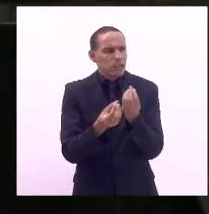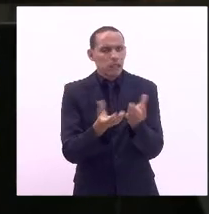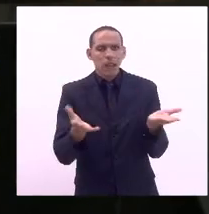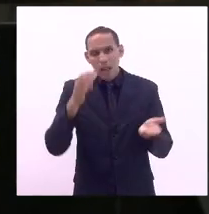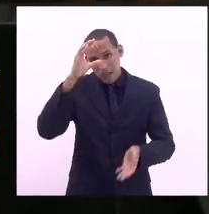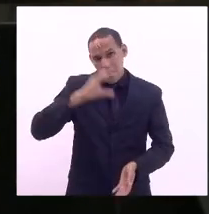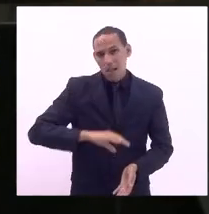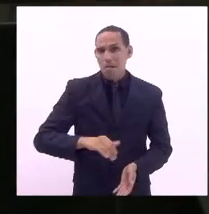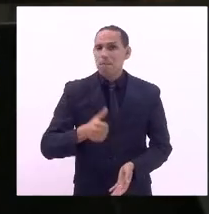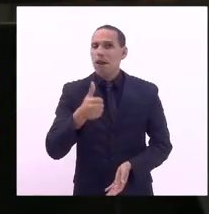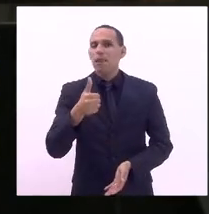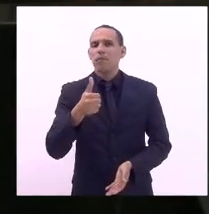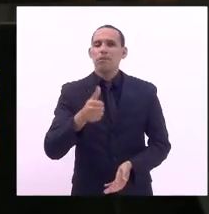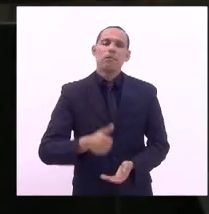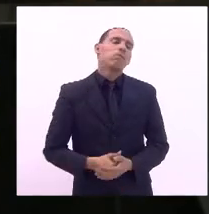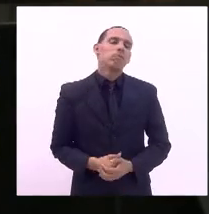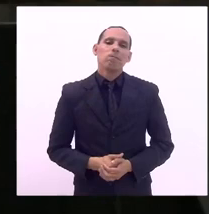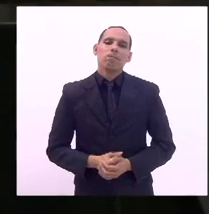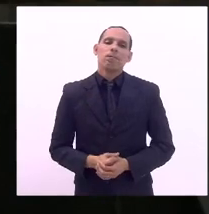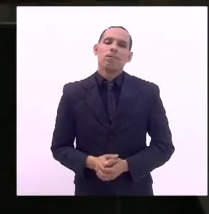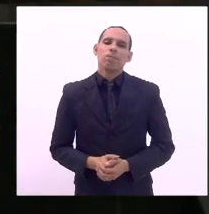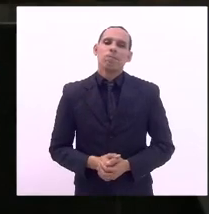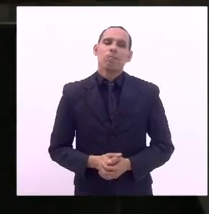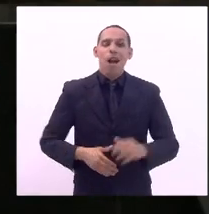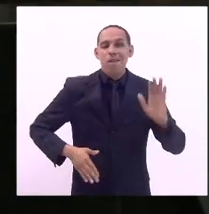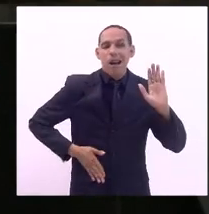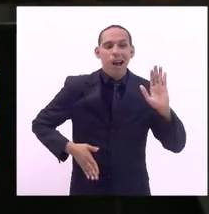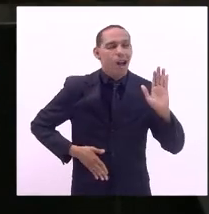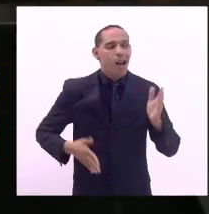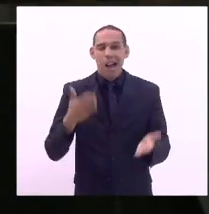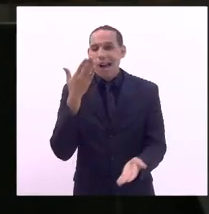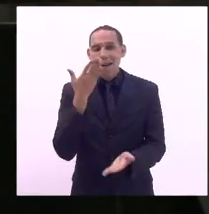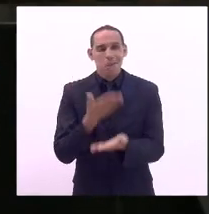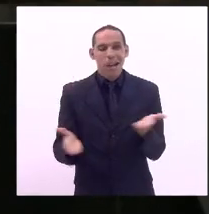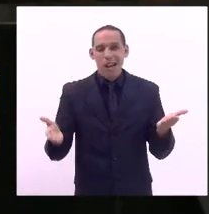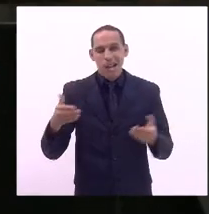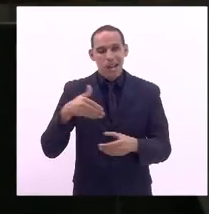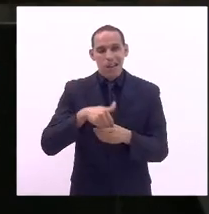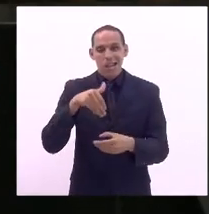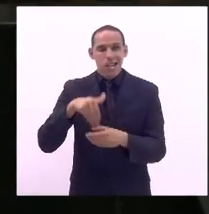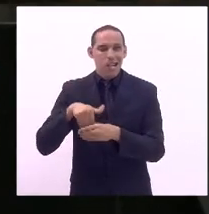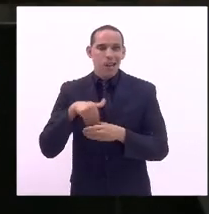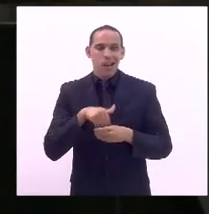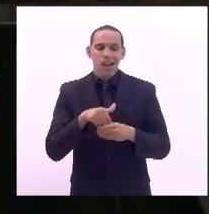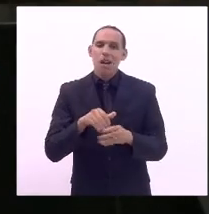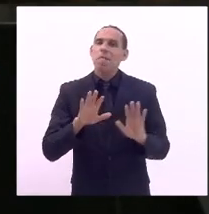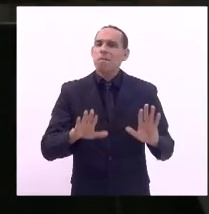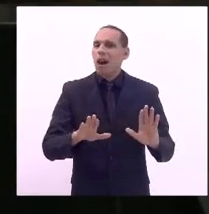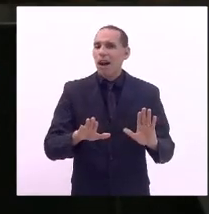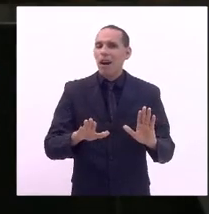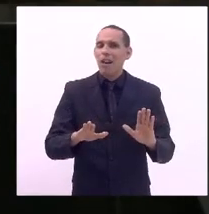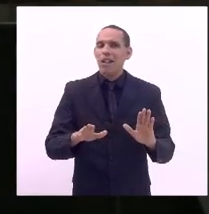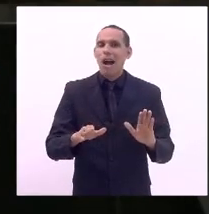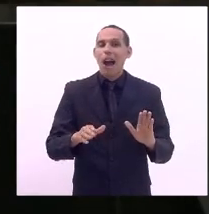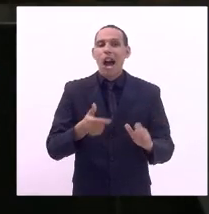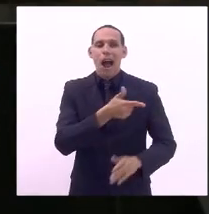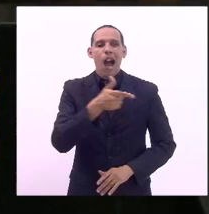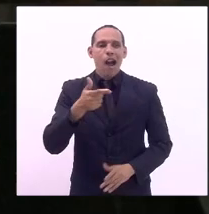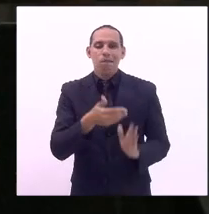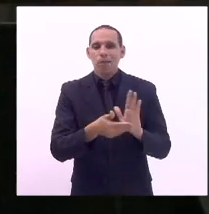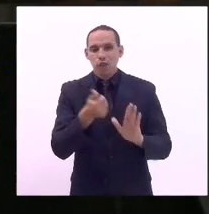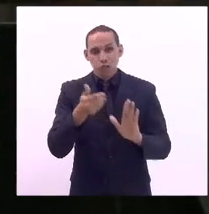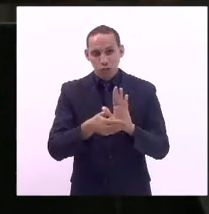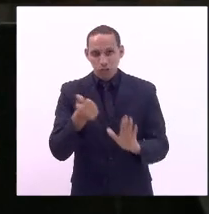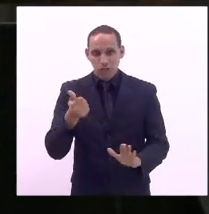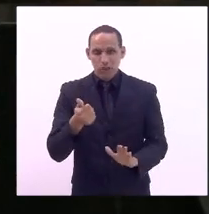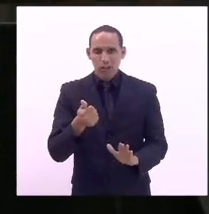bem. Os vagabundos perderam na eleição e, mesmo assim, desarmaram a população.